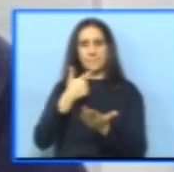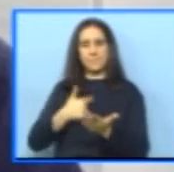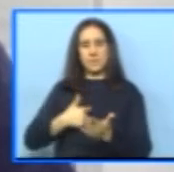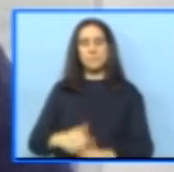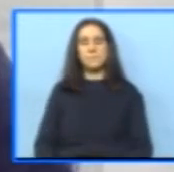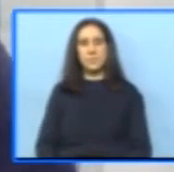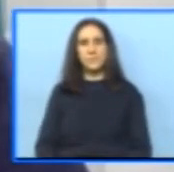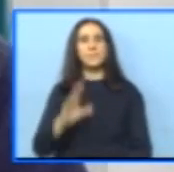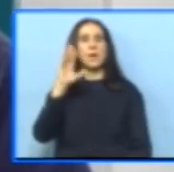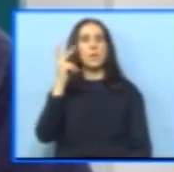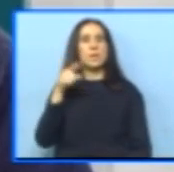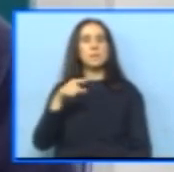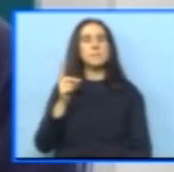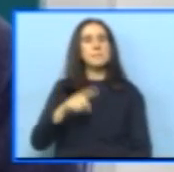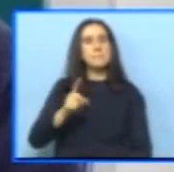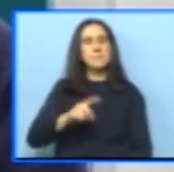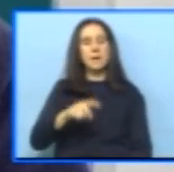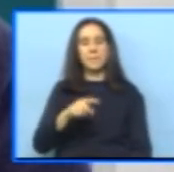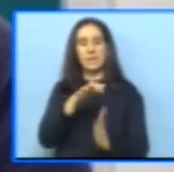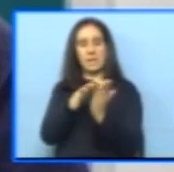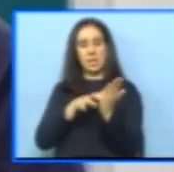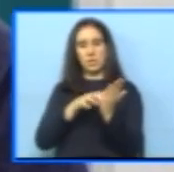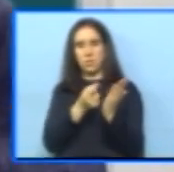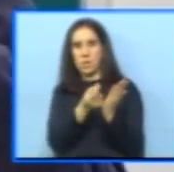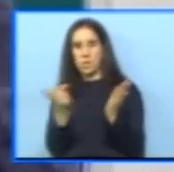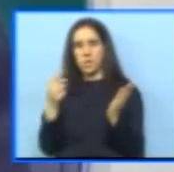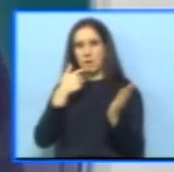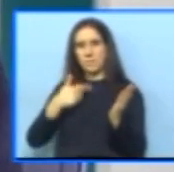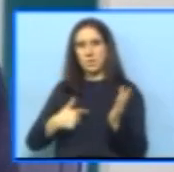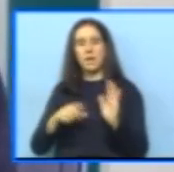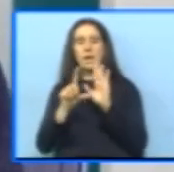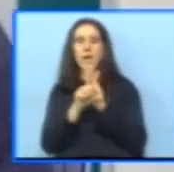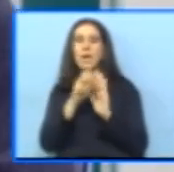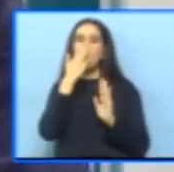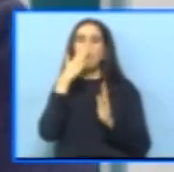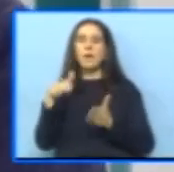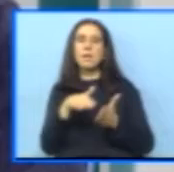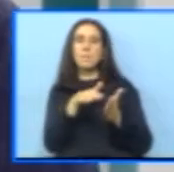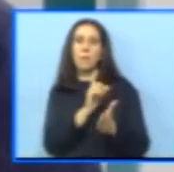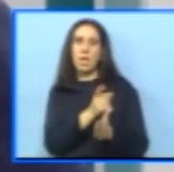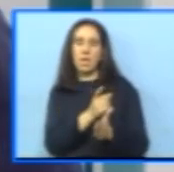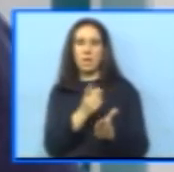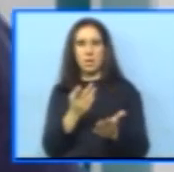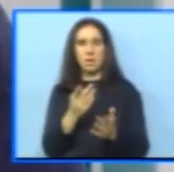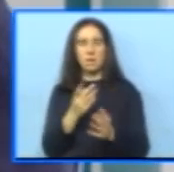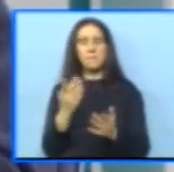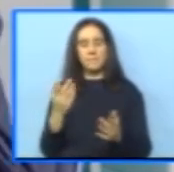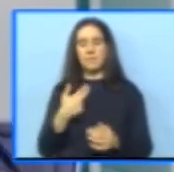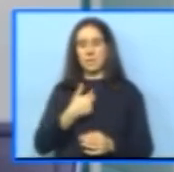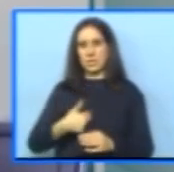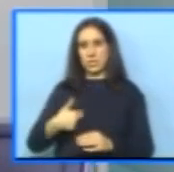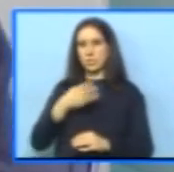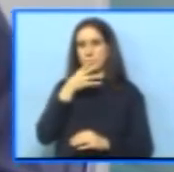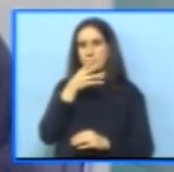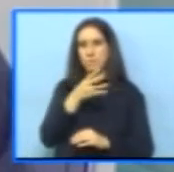outros textos depois também vão apontar para aí, que muitas vezes nós fazemos da lei o próprio caminho. Aplicando isto ao cristianismo, se